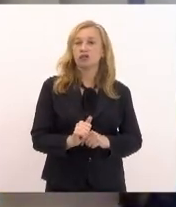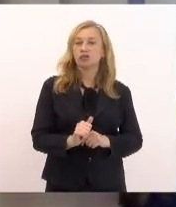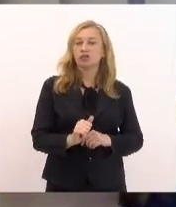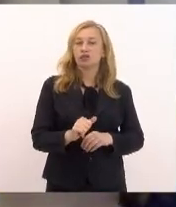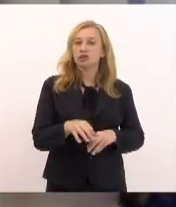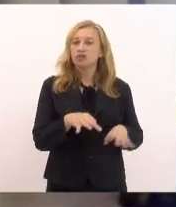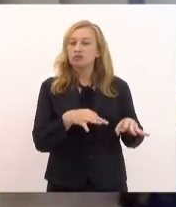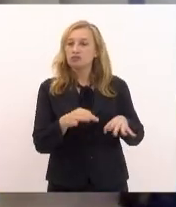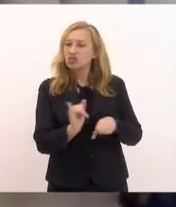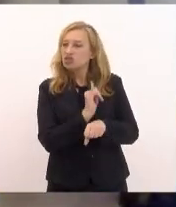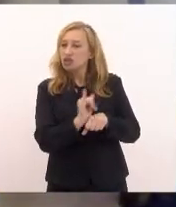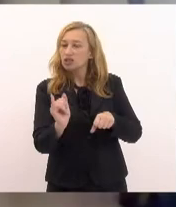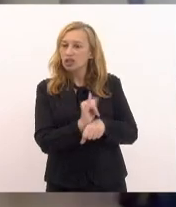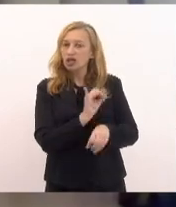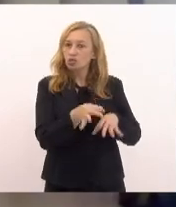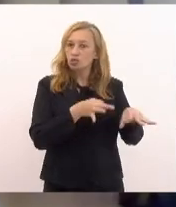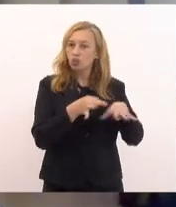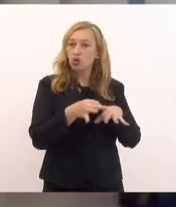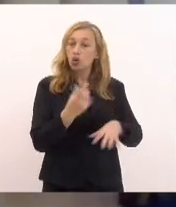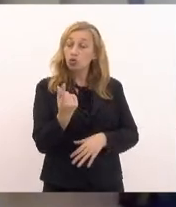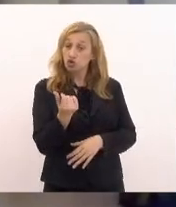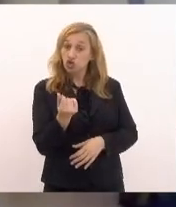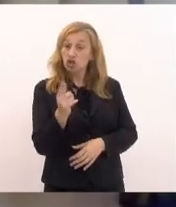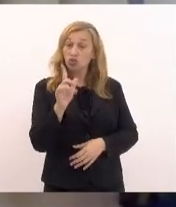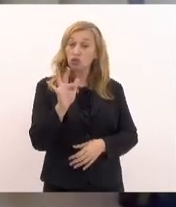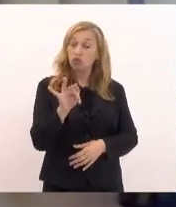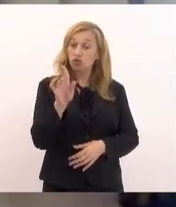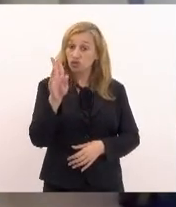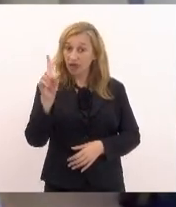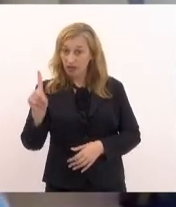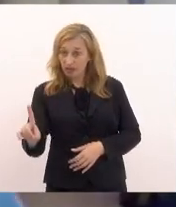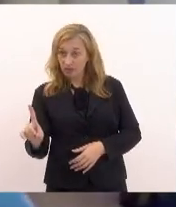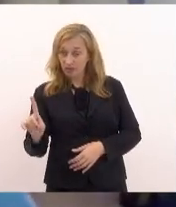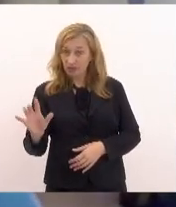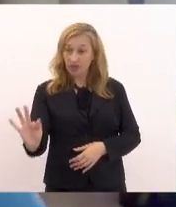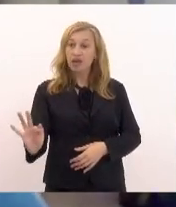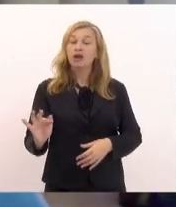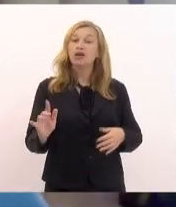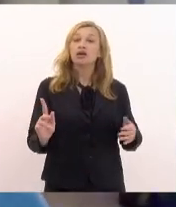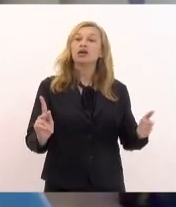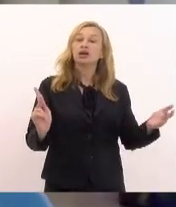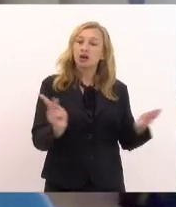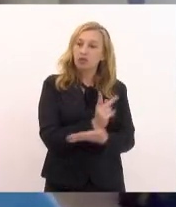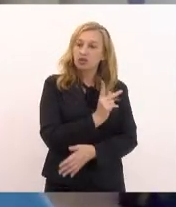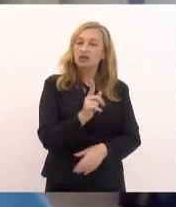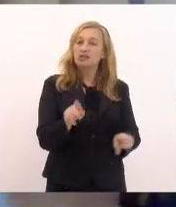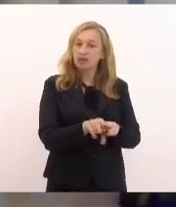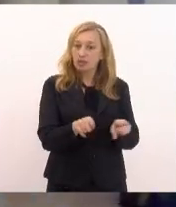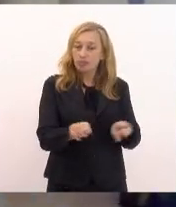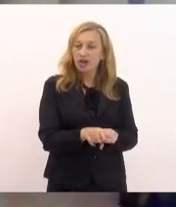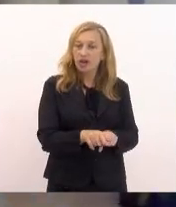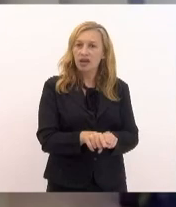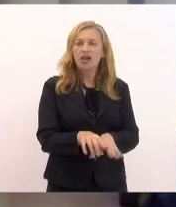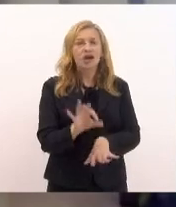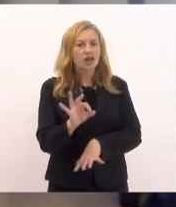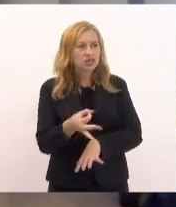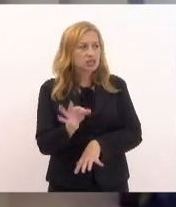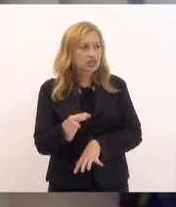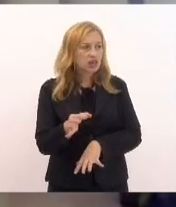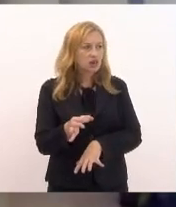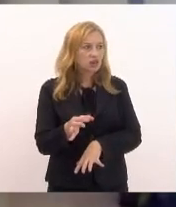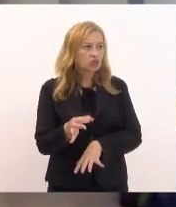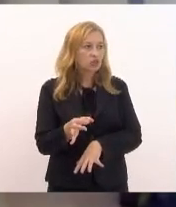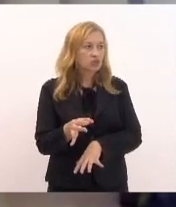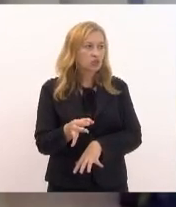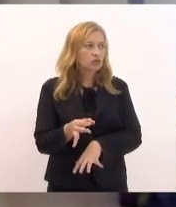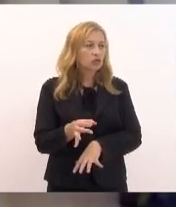enquadramentos. O dinheiro do Fundeb serve para garantir que isso aconteça também. E é claro que quando sobrar, a gente quer que seja pago